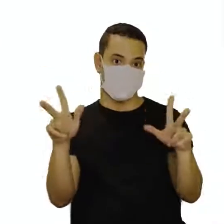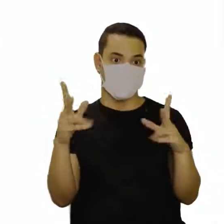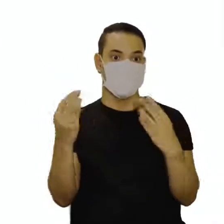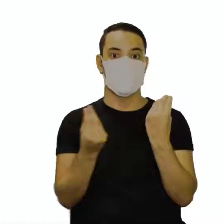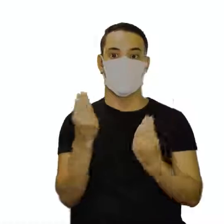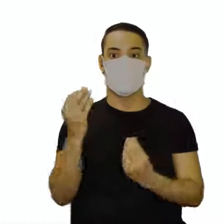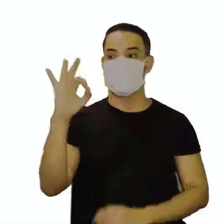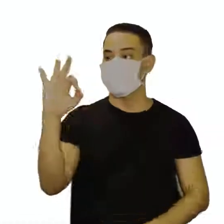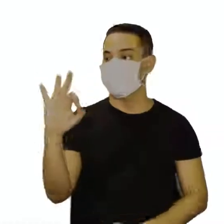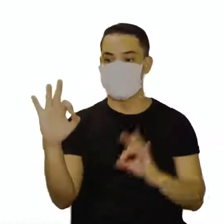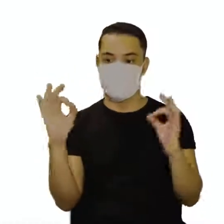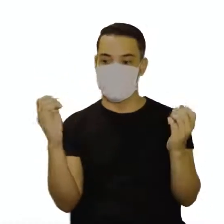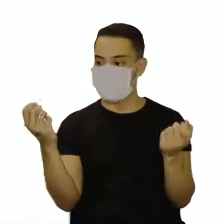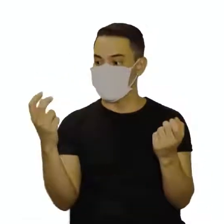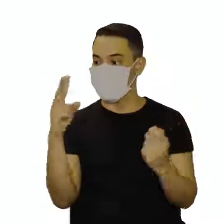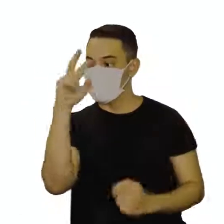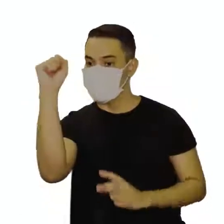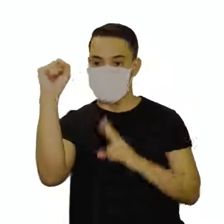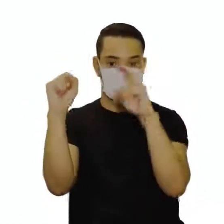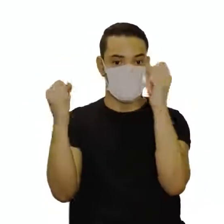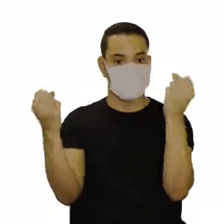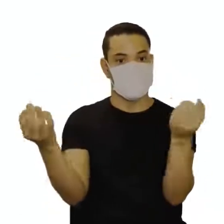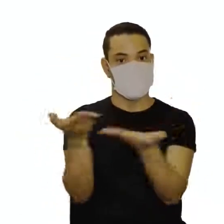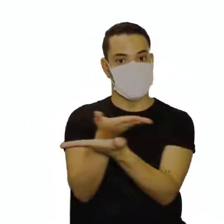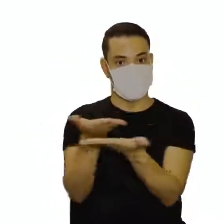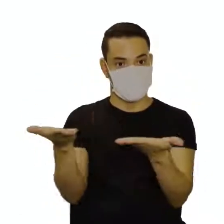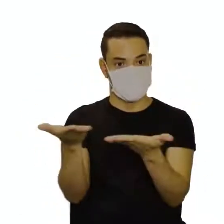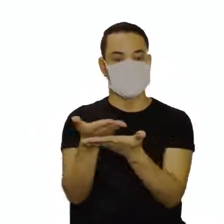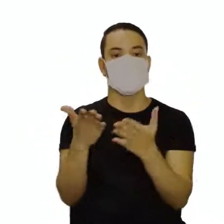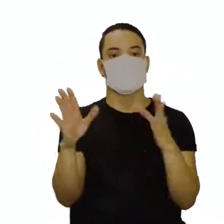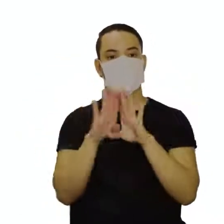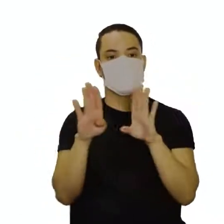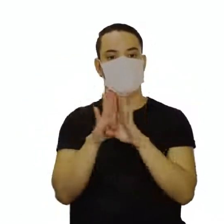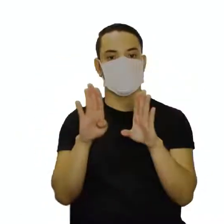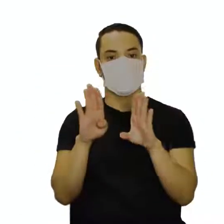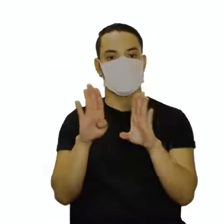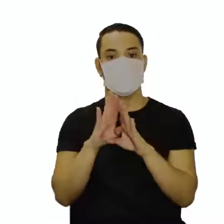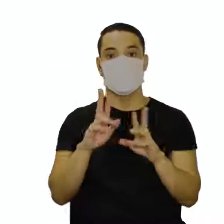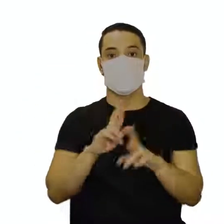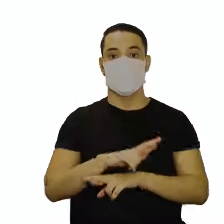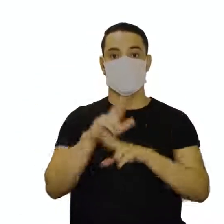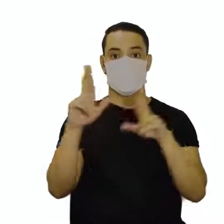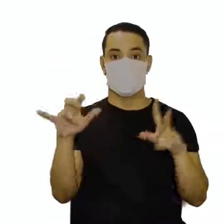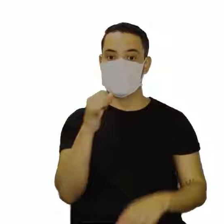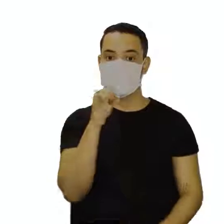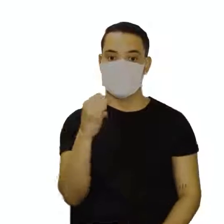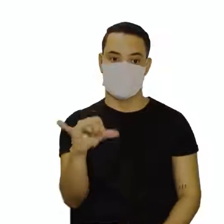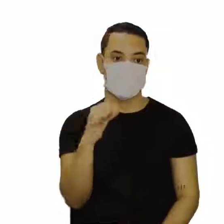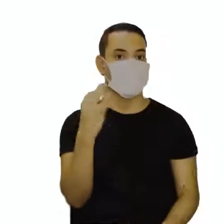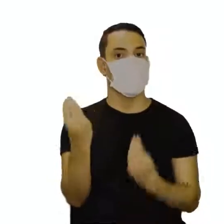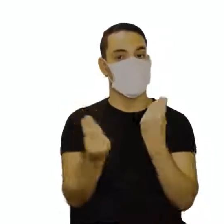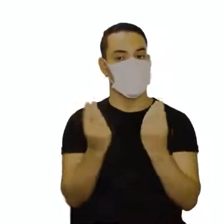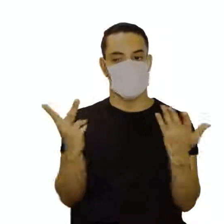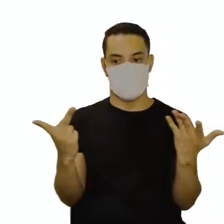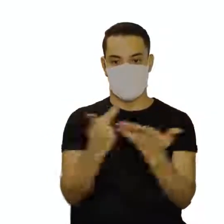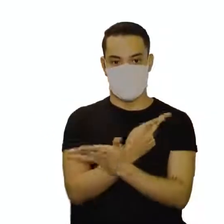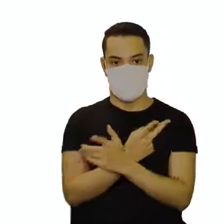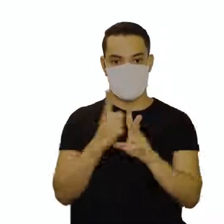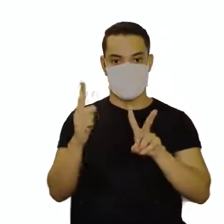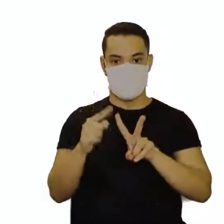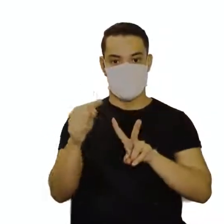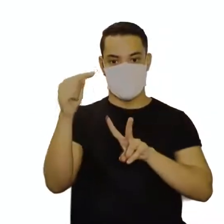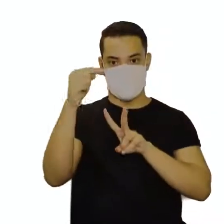potencial. A definição é: tensão elétrica é a diferença de energia estabelecida entre